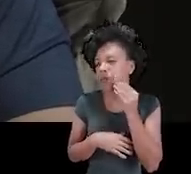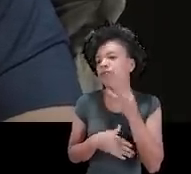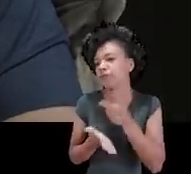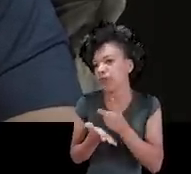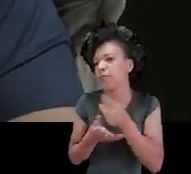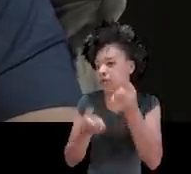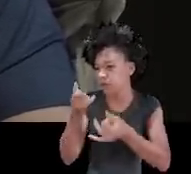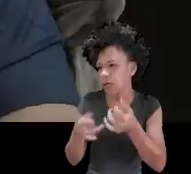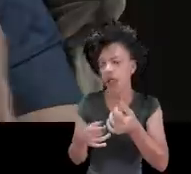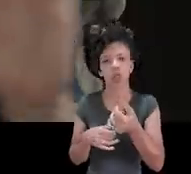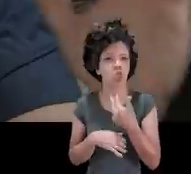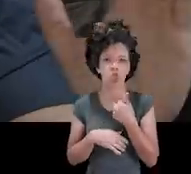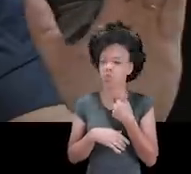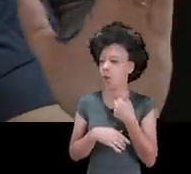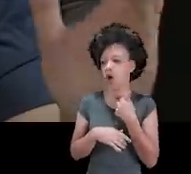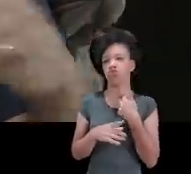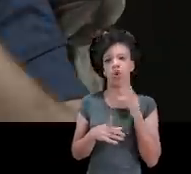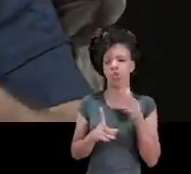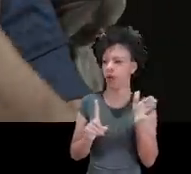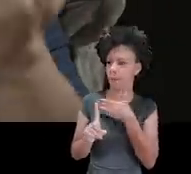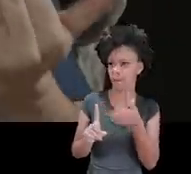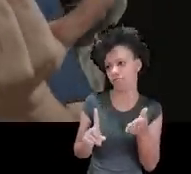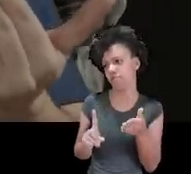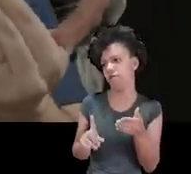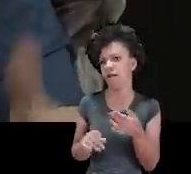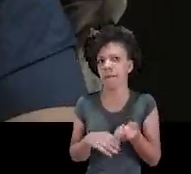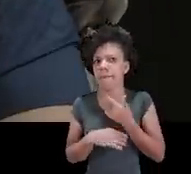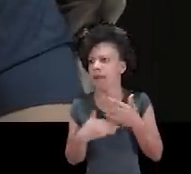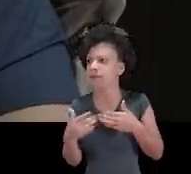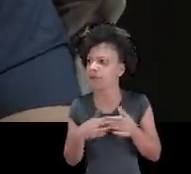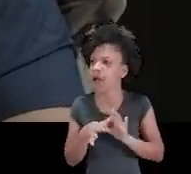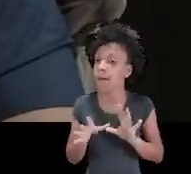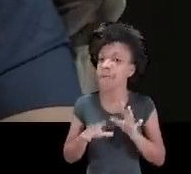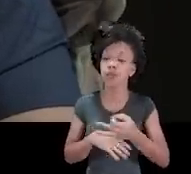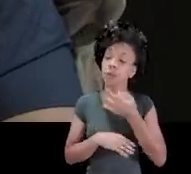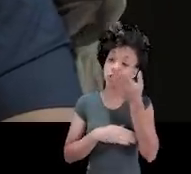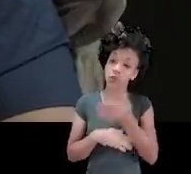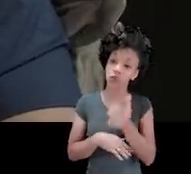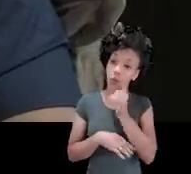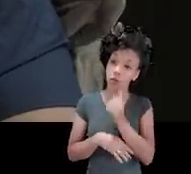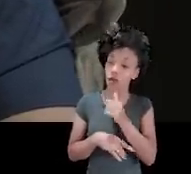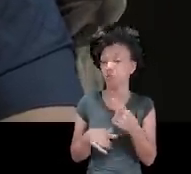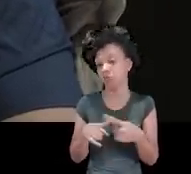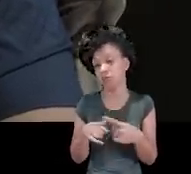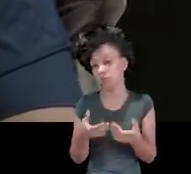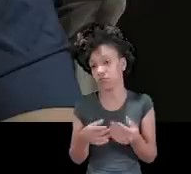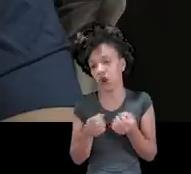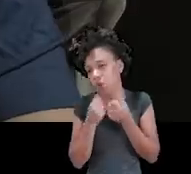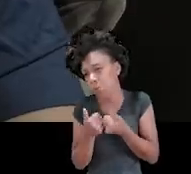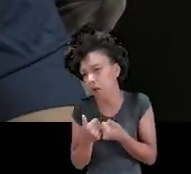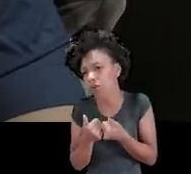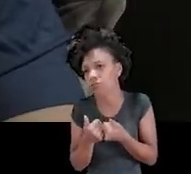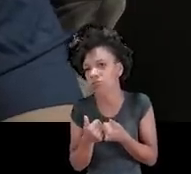justificar que não se deve bater nunca numa outra pessoa por conta de qualquer piada que seja. Mas eu queria ouvir a opinião de uma mulher, que obviamente Tudo bem que nossa,